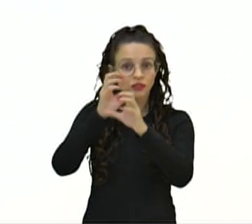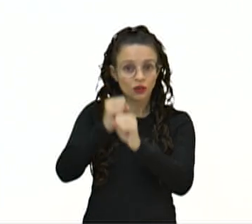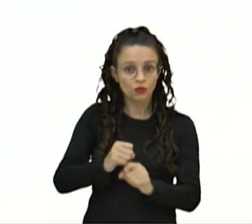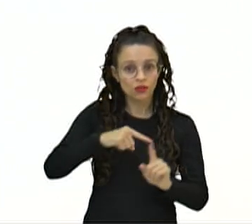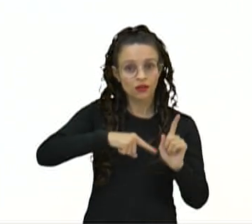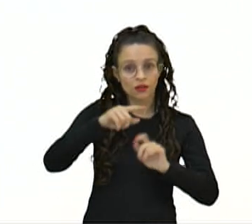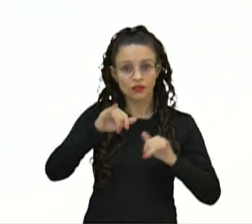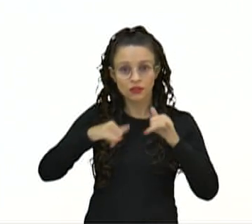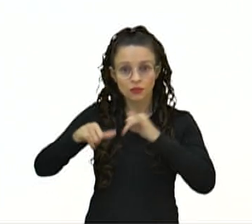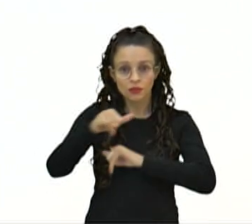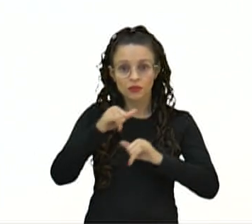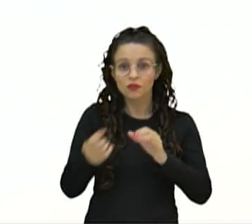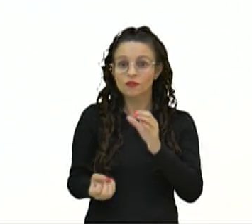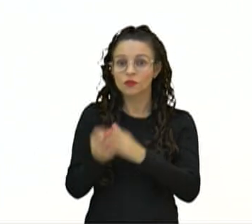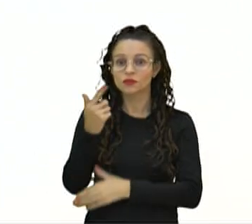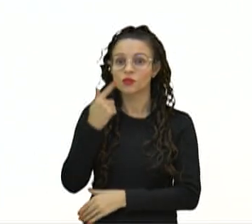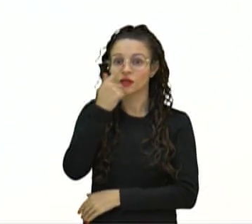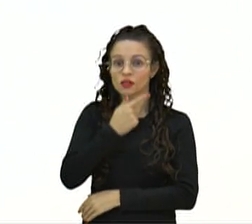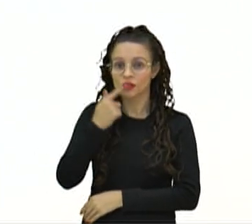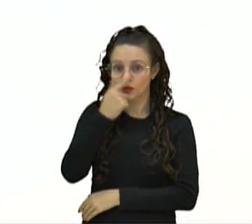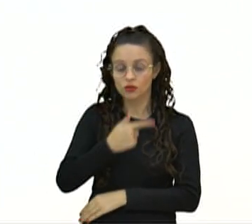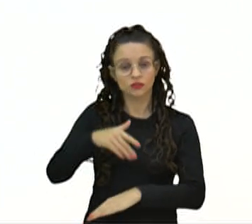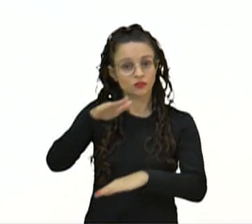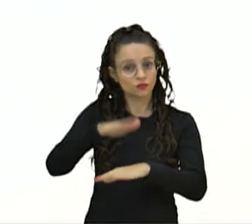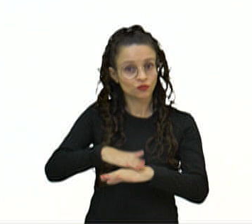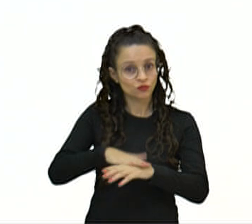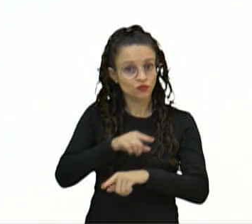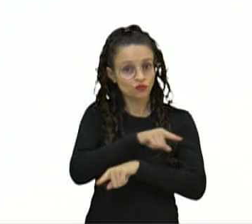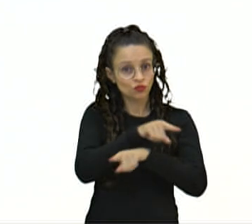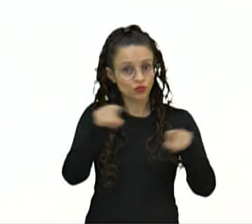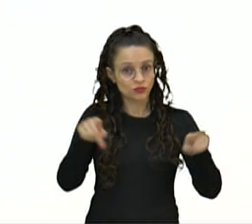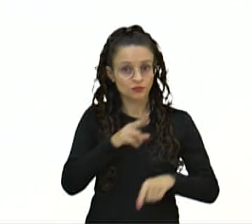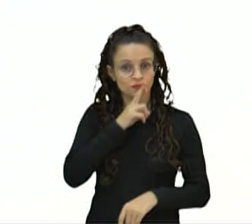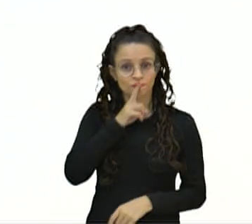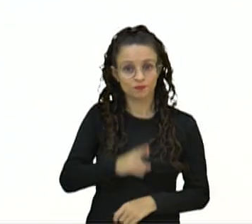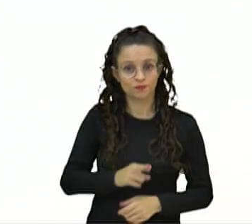da glicose. Agora é a chance de vocês.